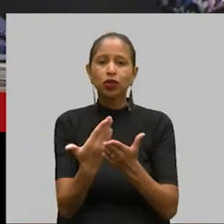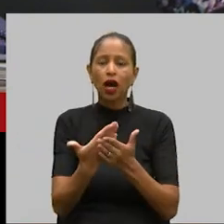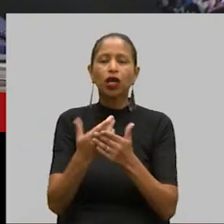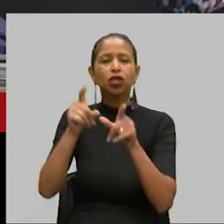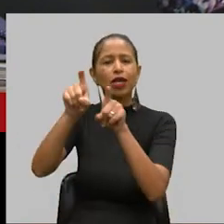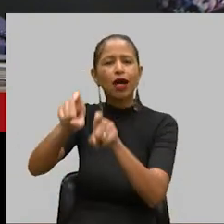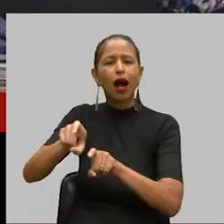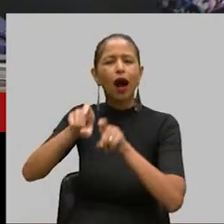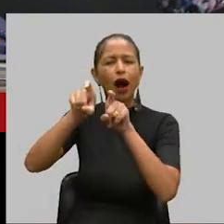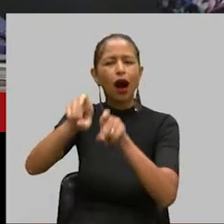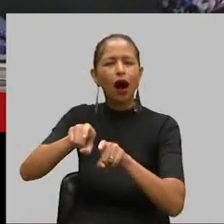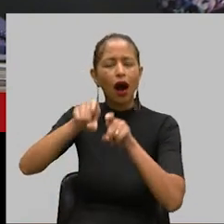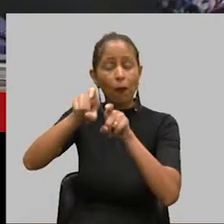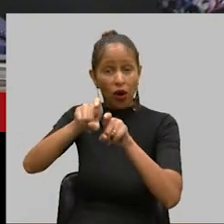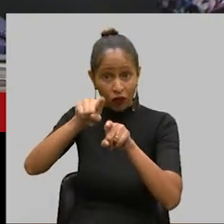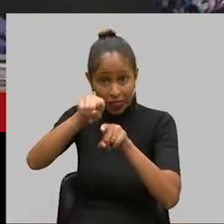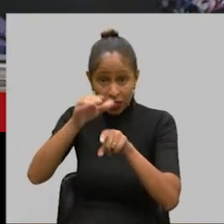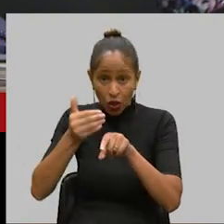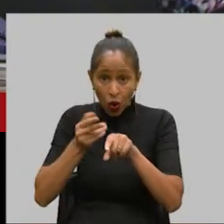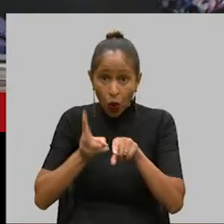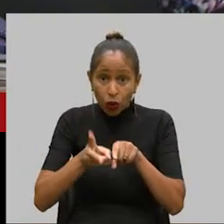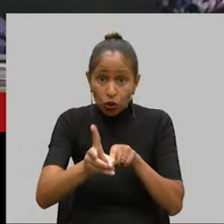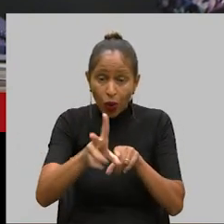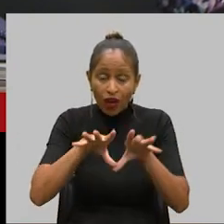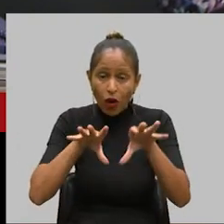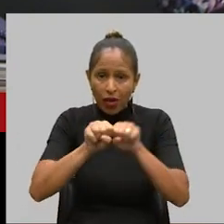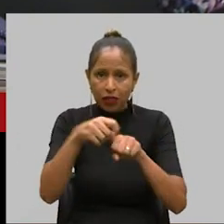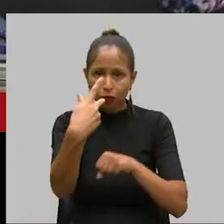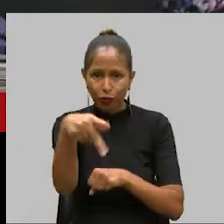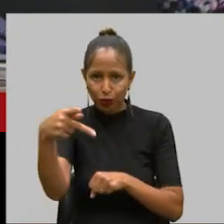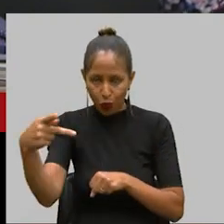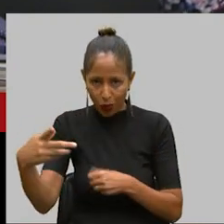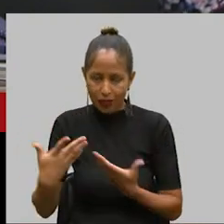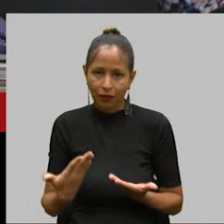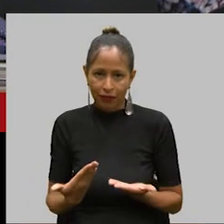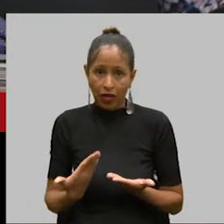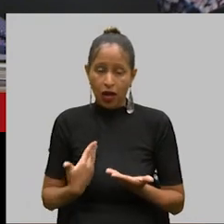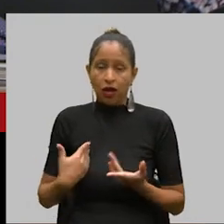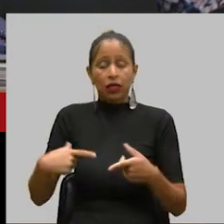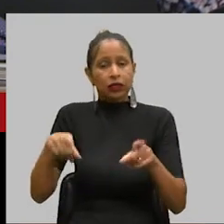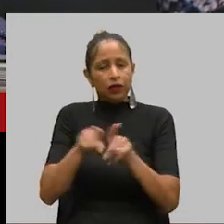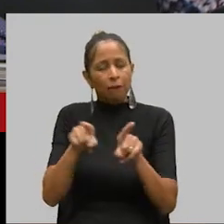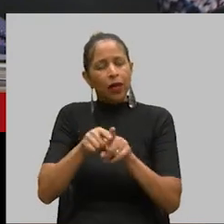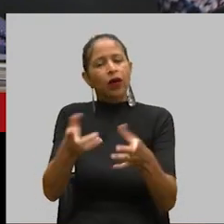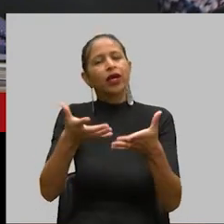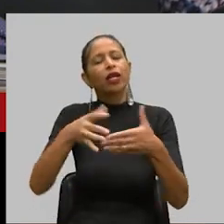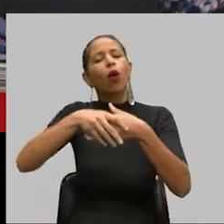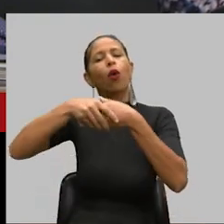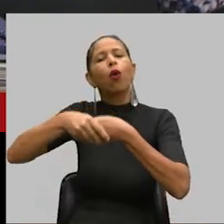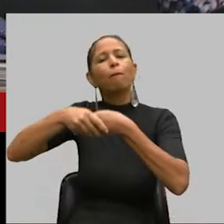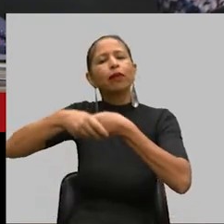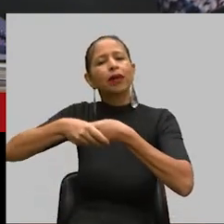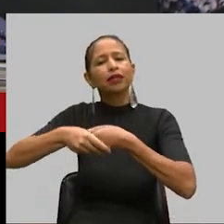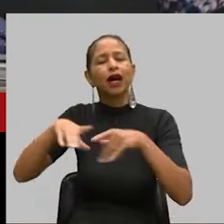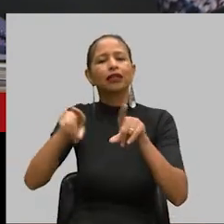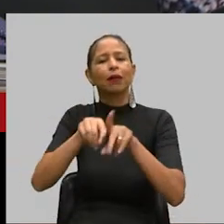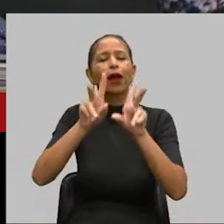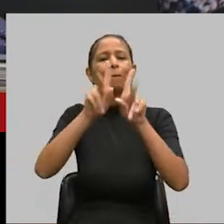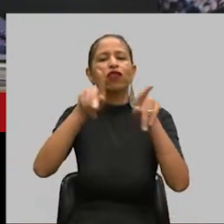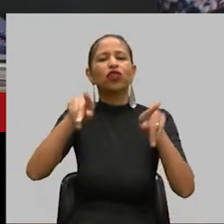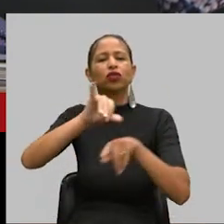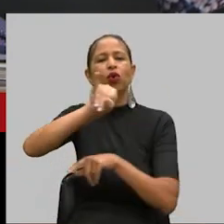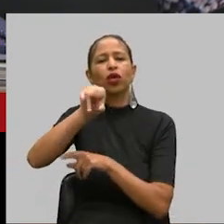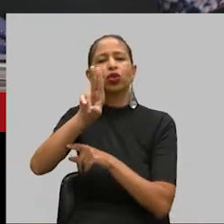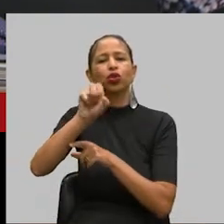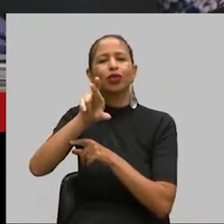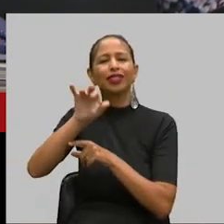estudarem e darem sequência à formação de vocês nesse ritmo também queria cumprimentar a professora Jussara que